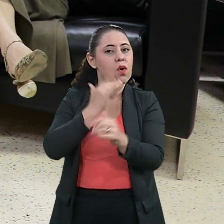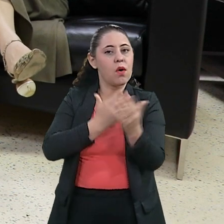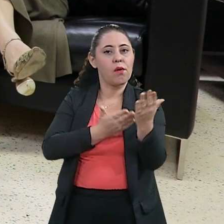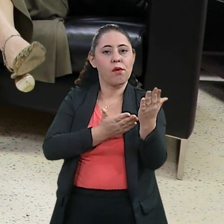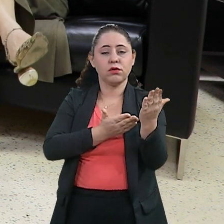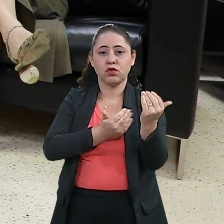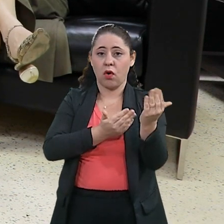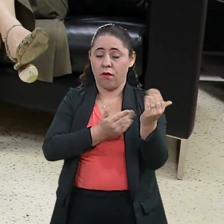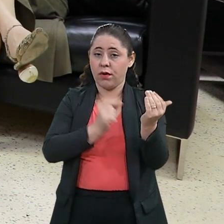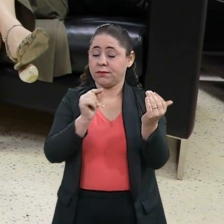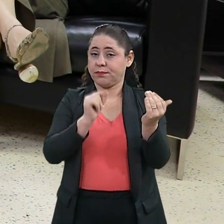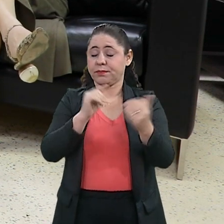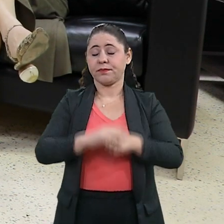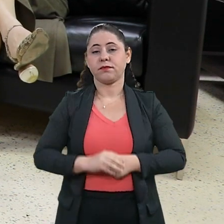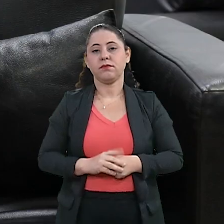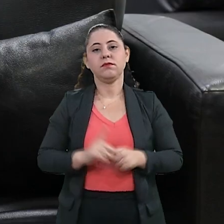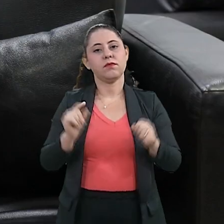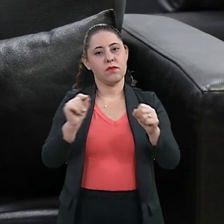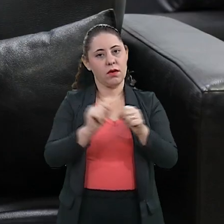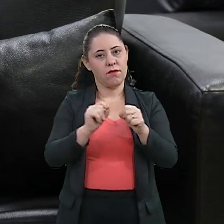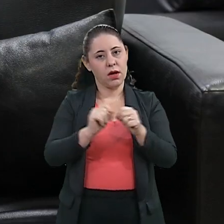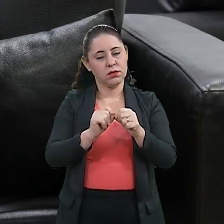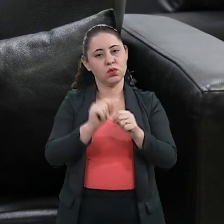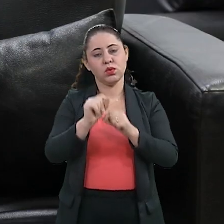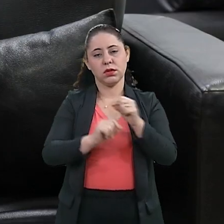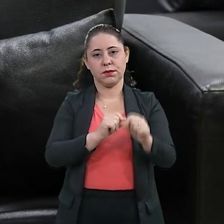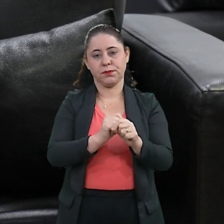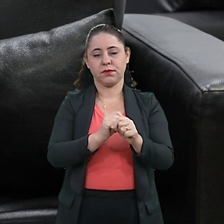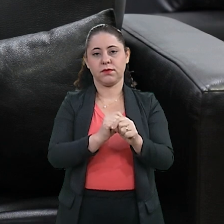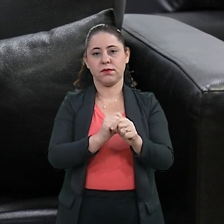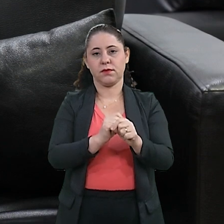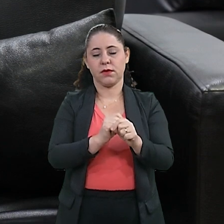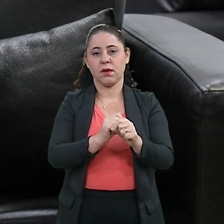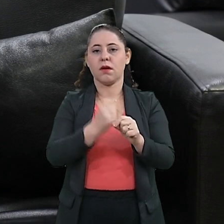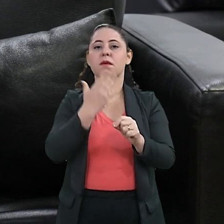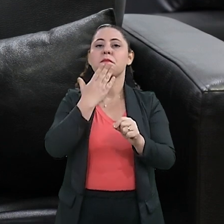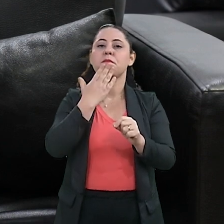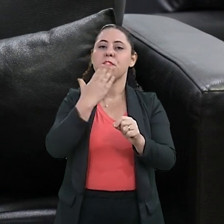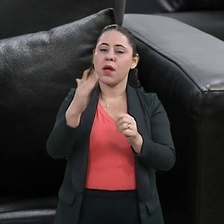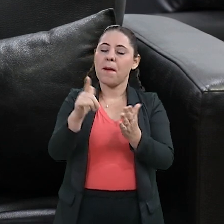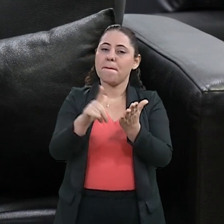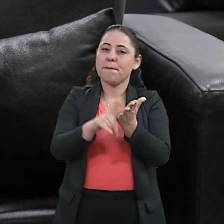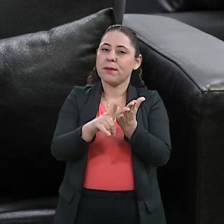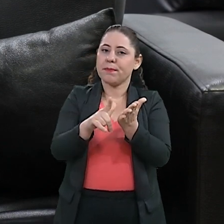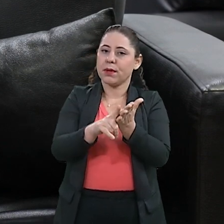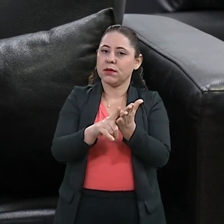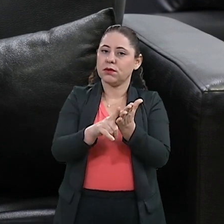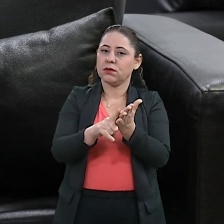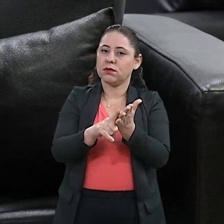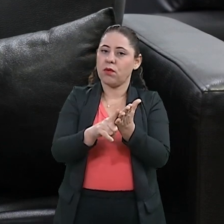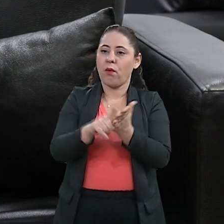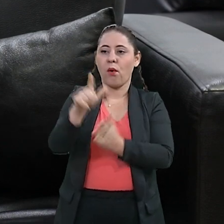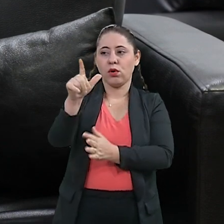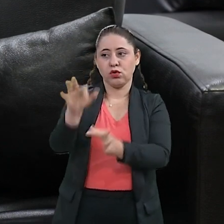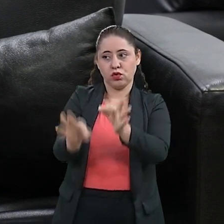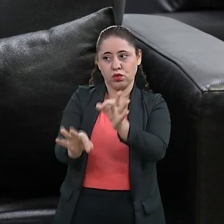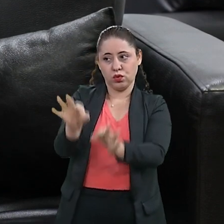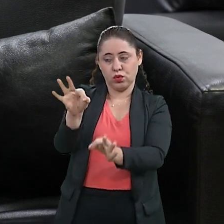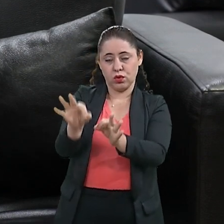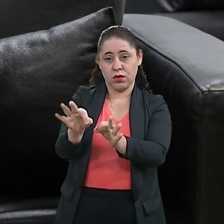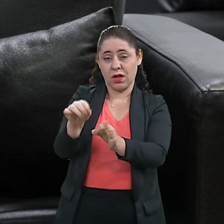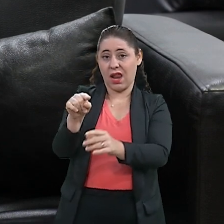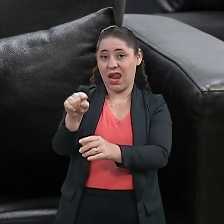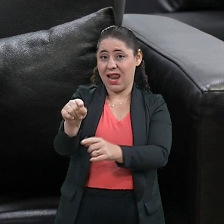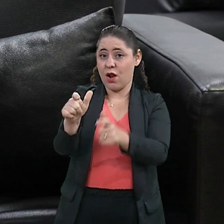Coordenadoria da Infância faz o encaminhamento desse pedido, dessa pretensão, para